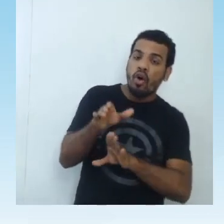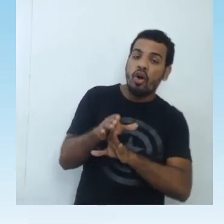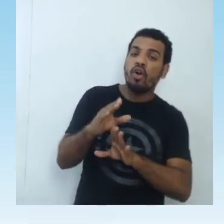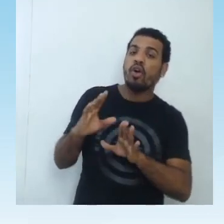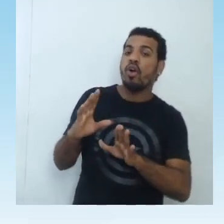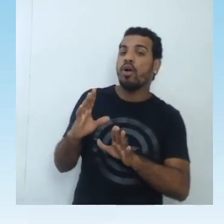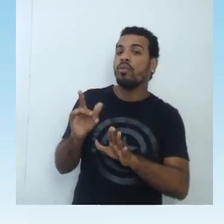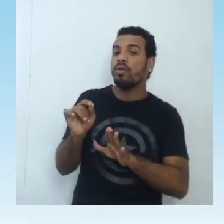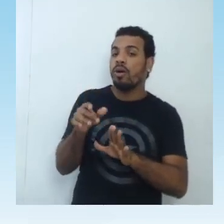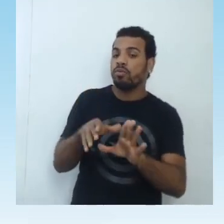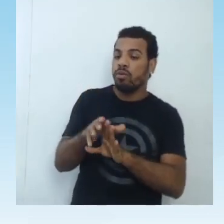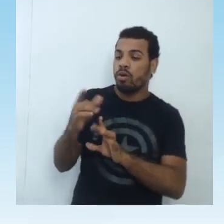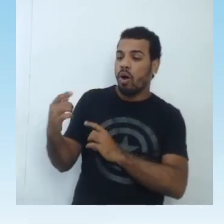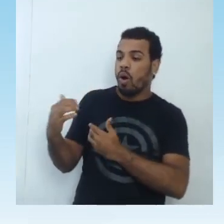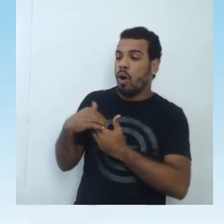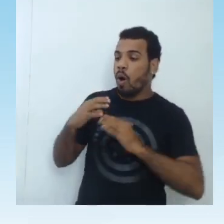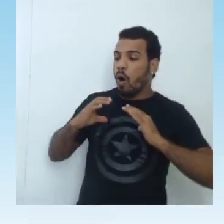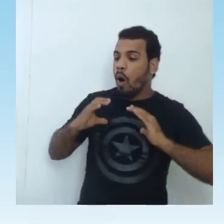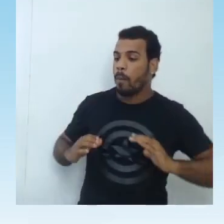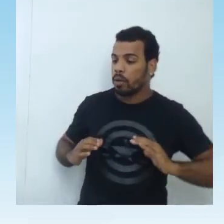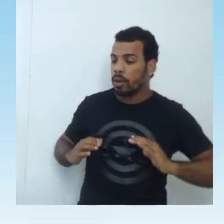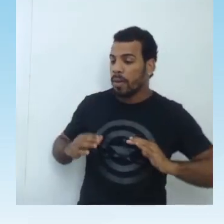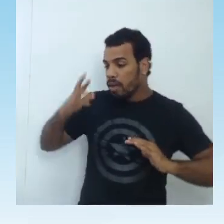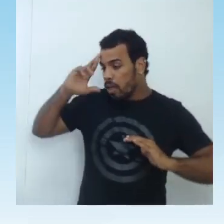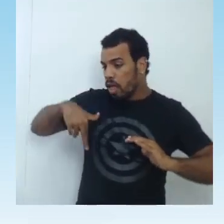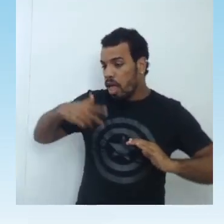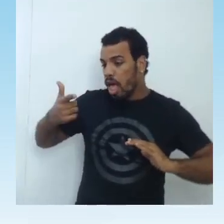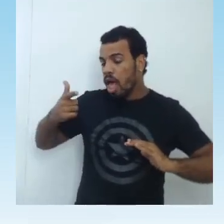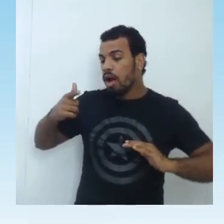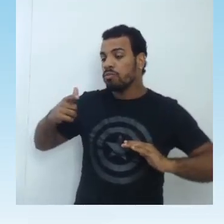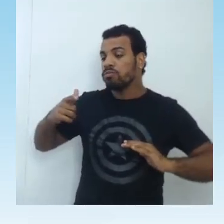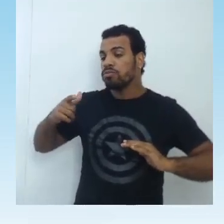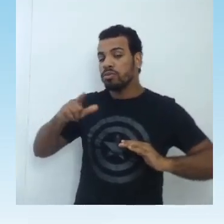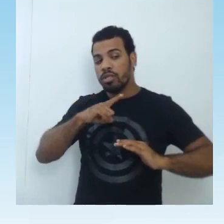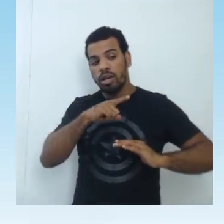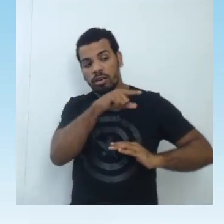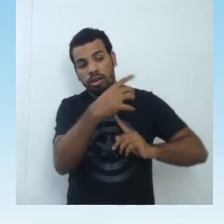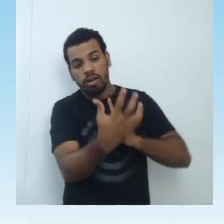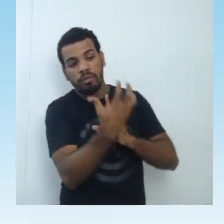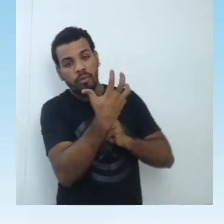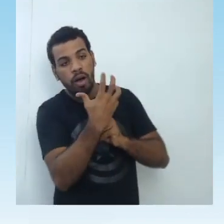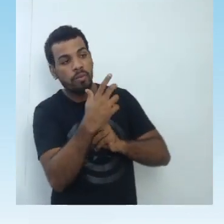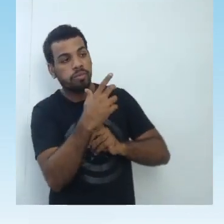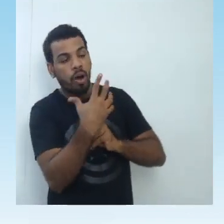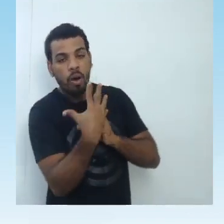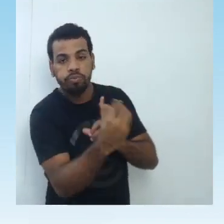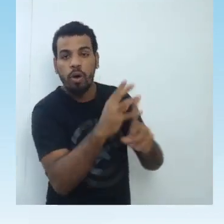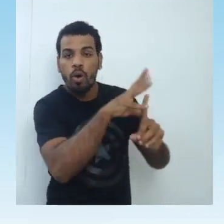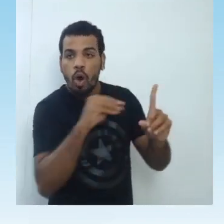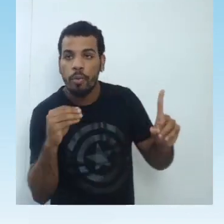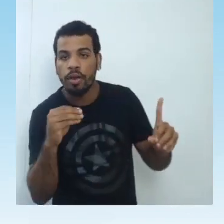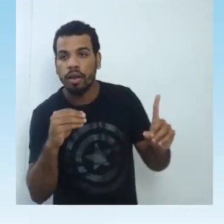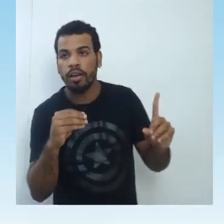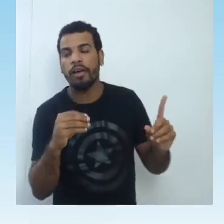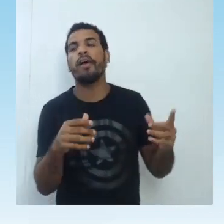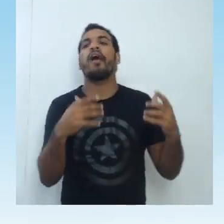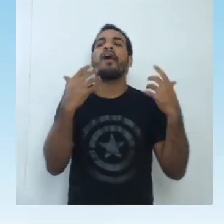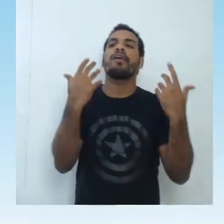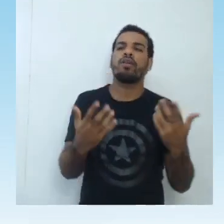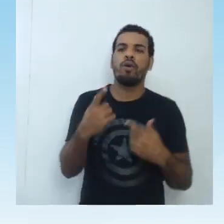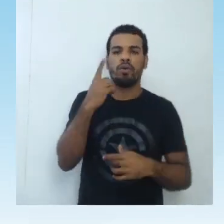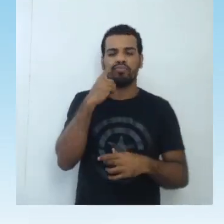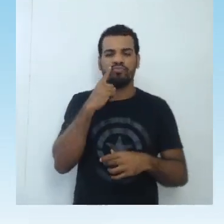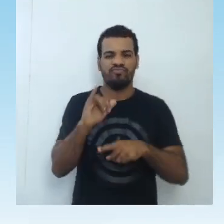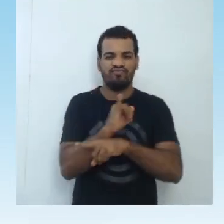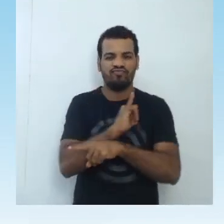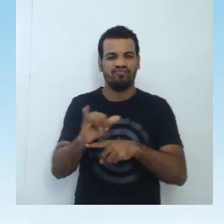comportamento racional, tendo em vista a ação do outro ou a ação dos outros. Então eu fiz aí um esquema